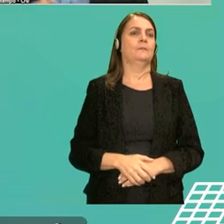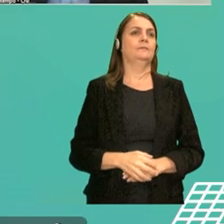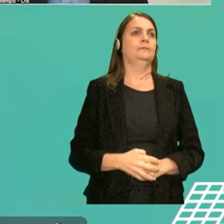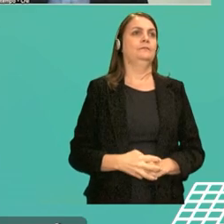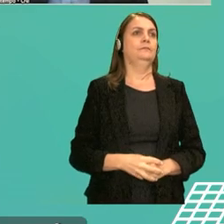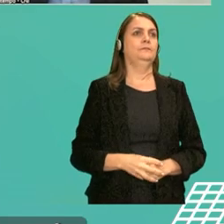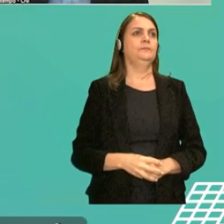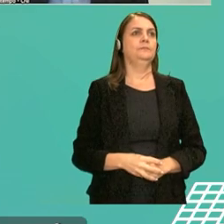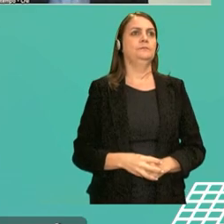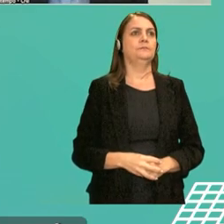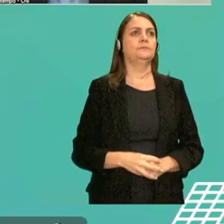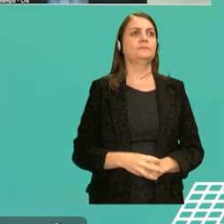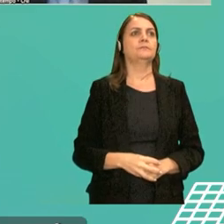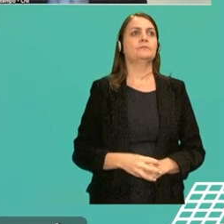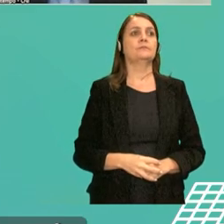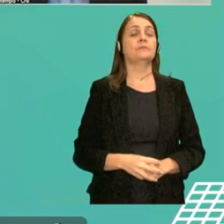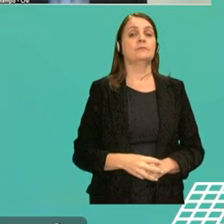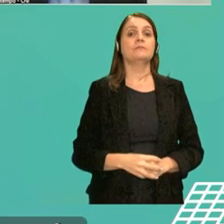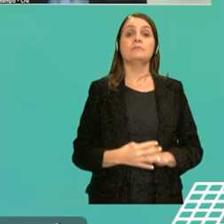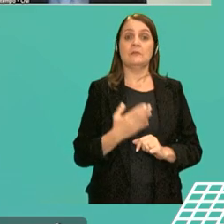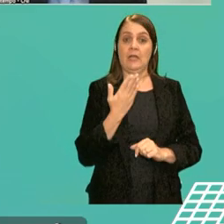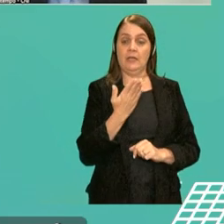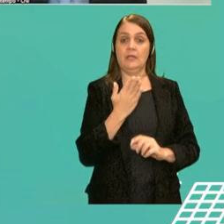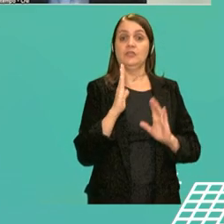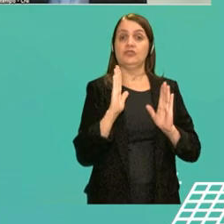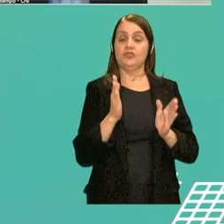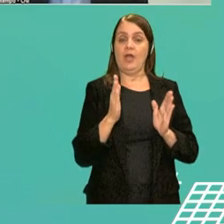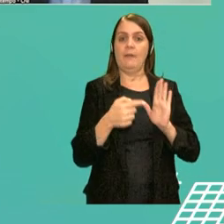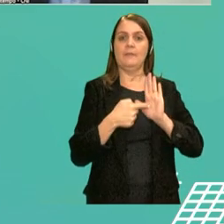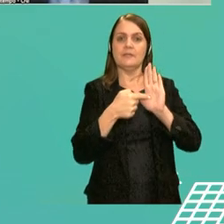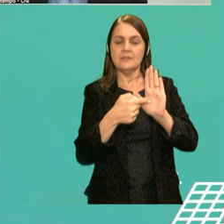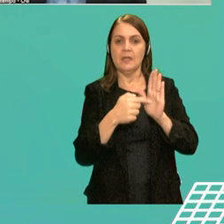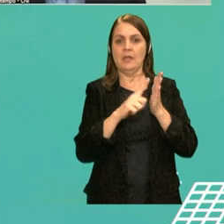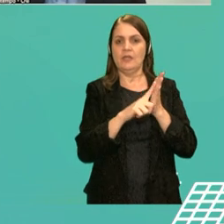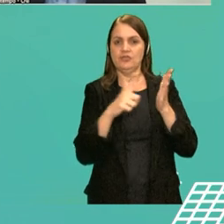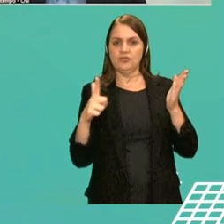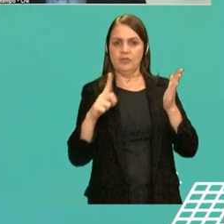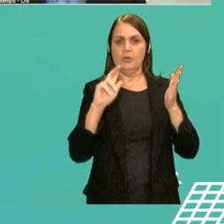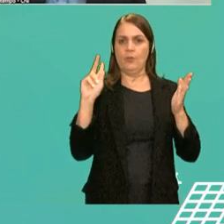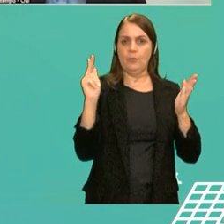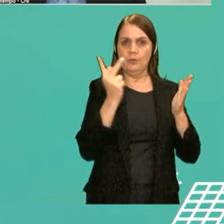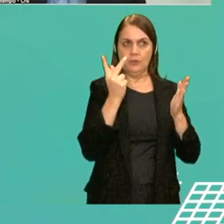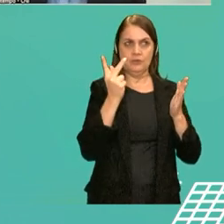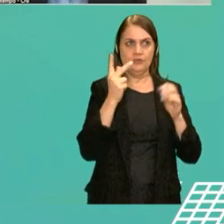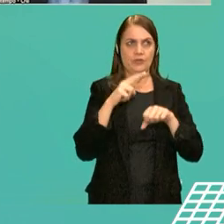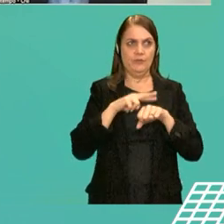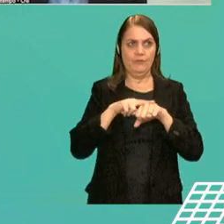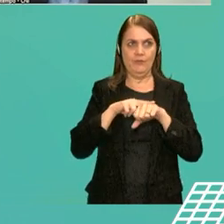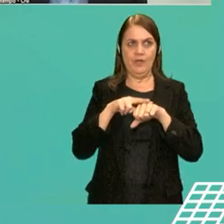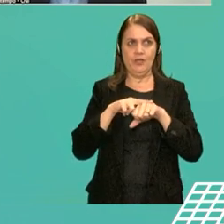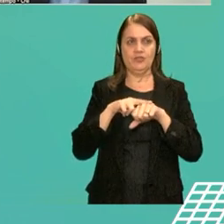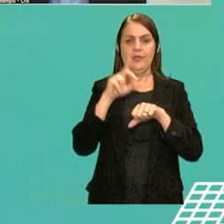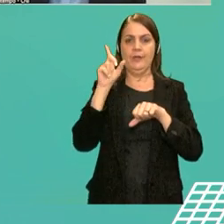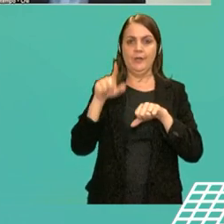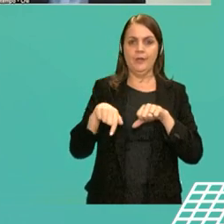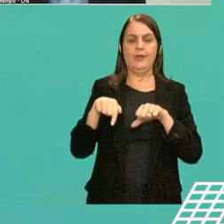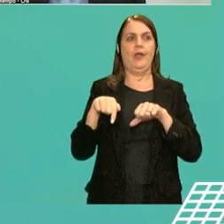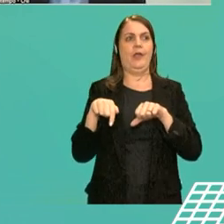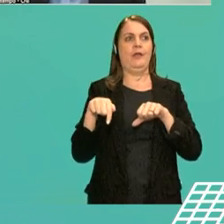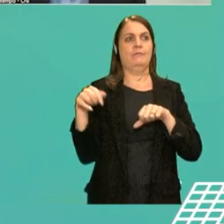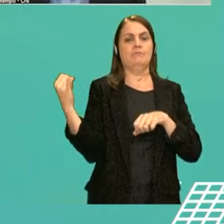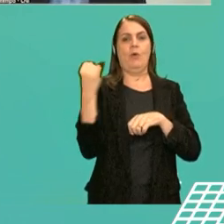Aqui a gente já começa a trazer a agenda do hidrogênio, o hidrogênio como um vetor energético. Tivemos recentemente